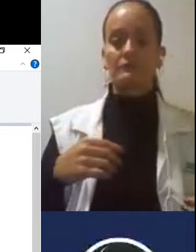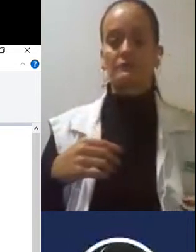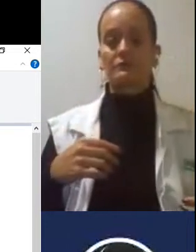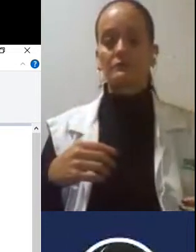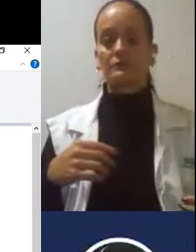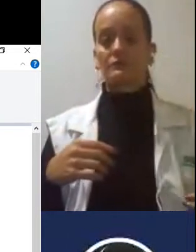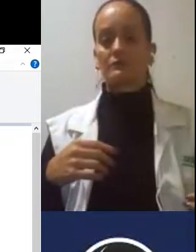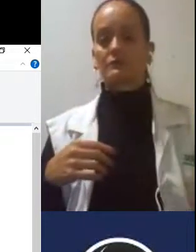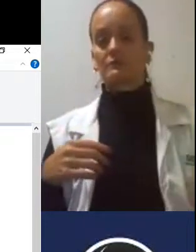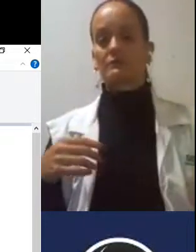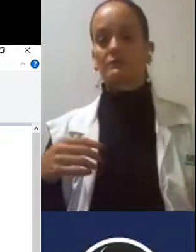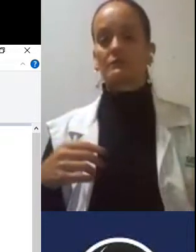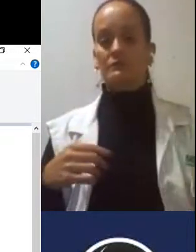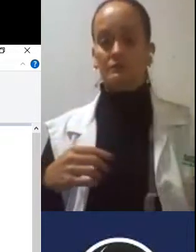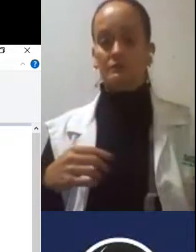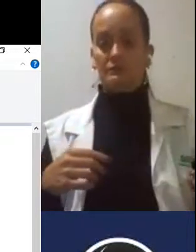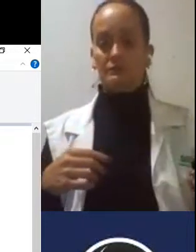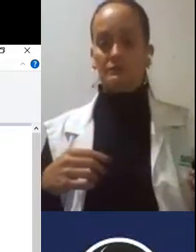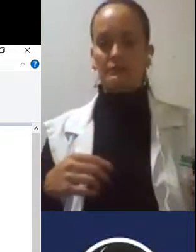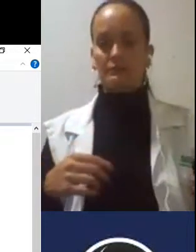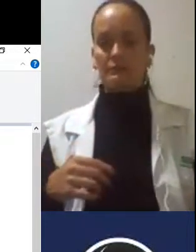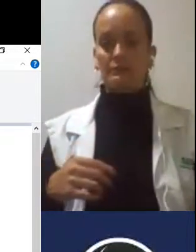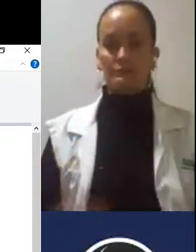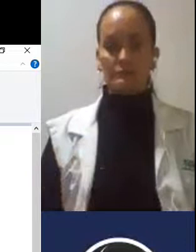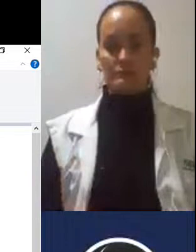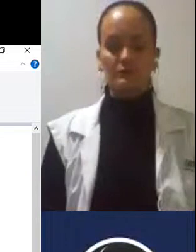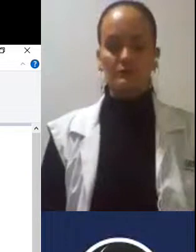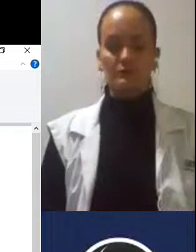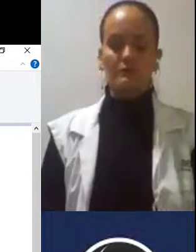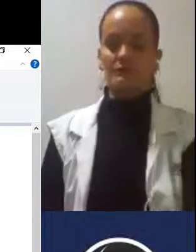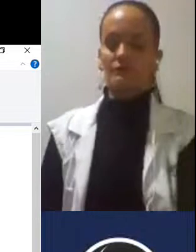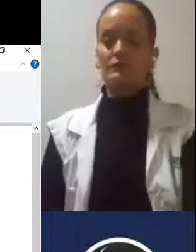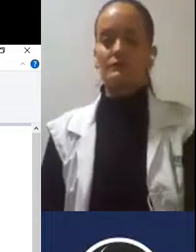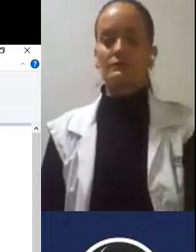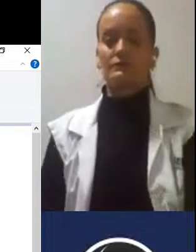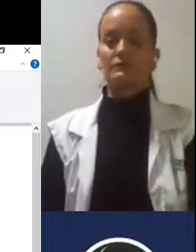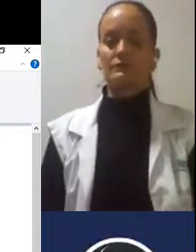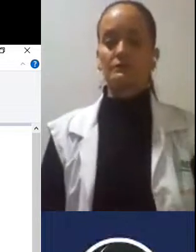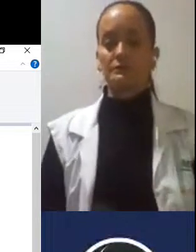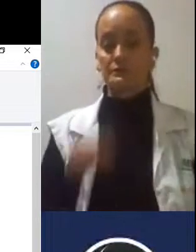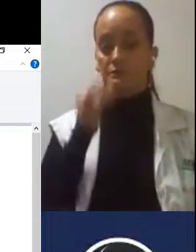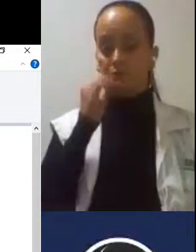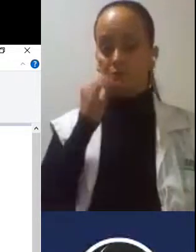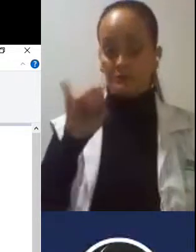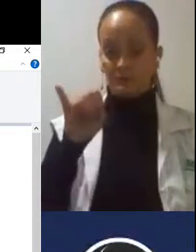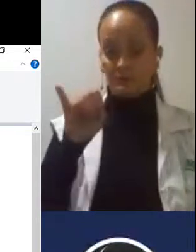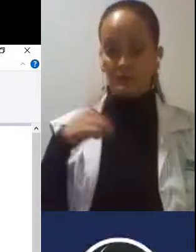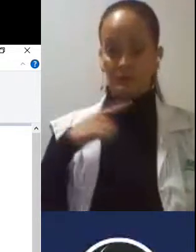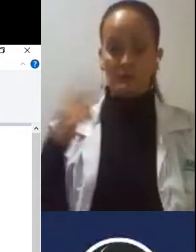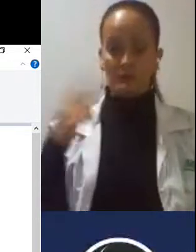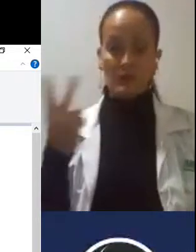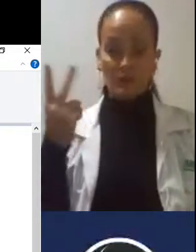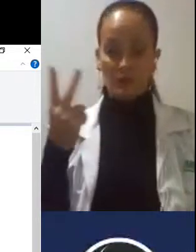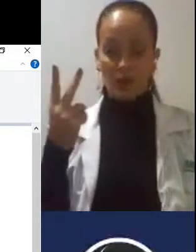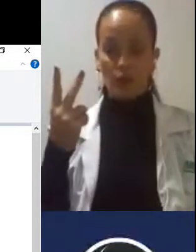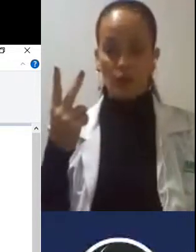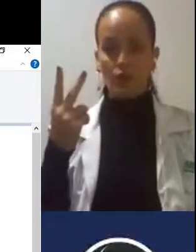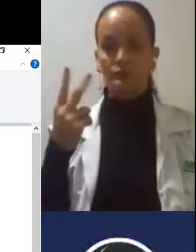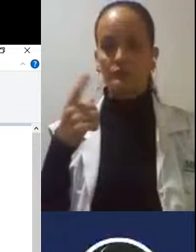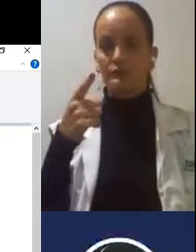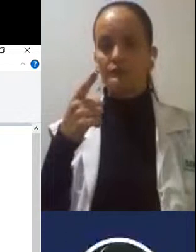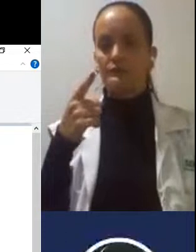se a gente pega e diminui esse valor de resistência aqui, ó. Então, para essa resistência de 100 ohms,